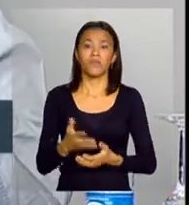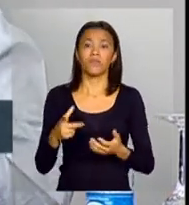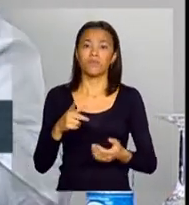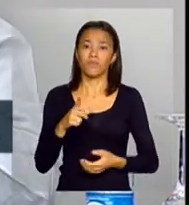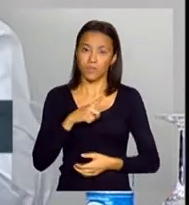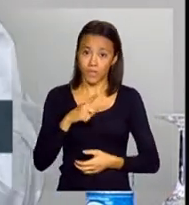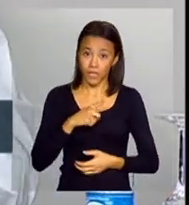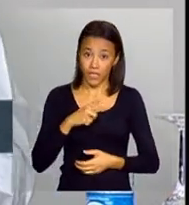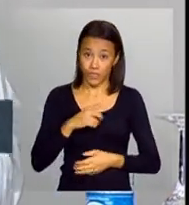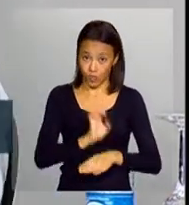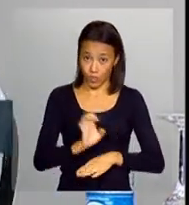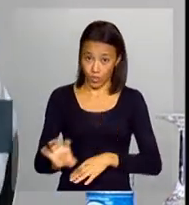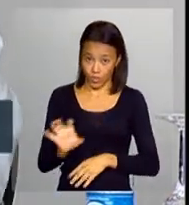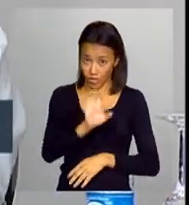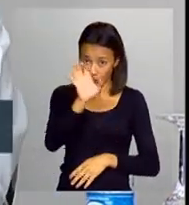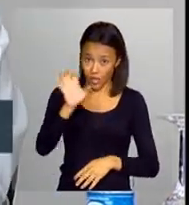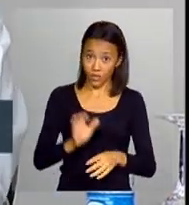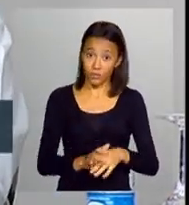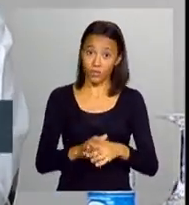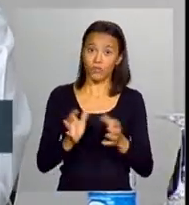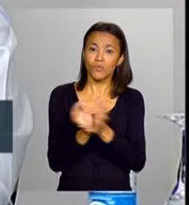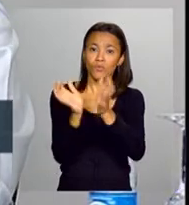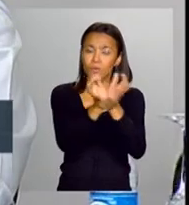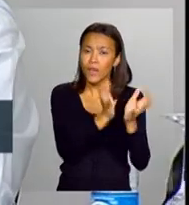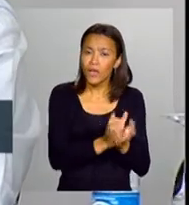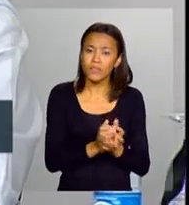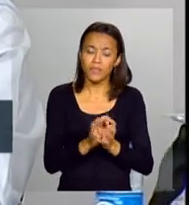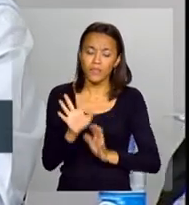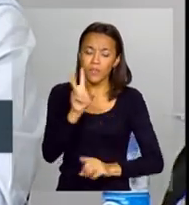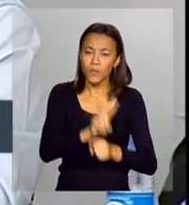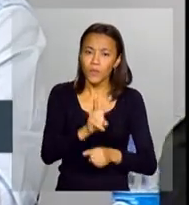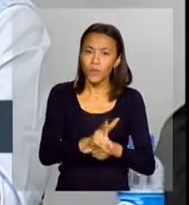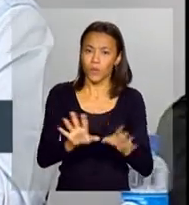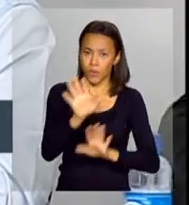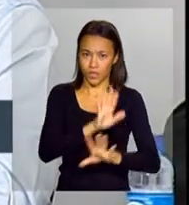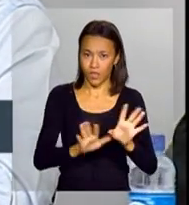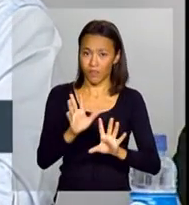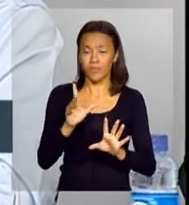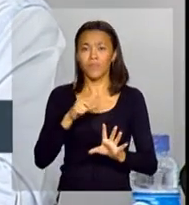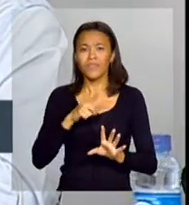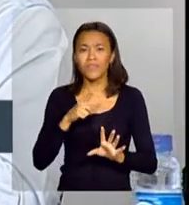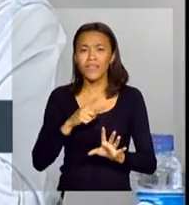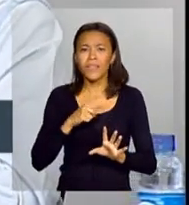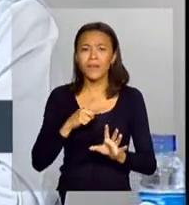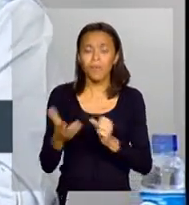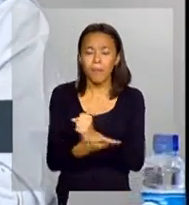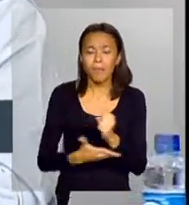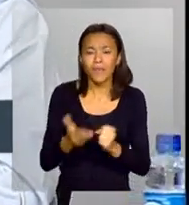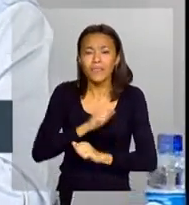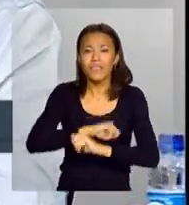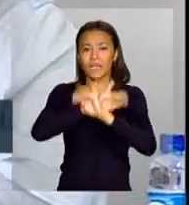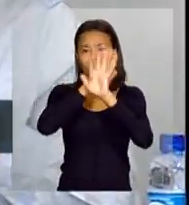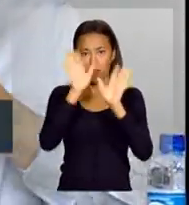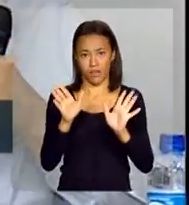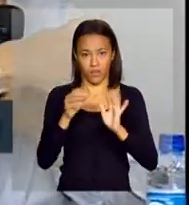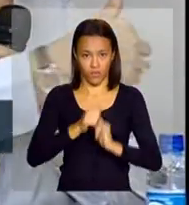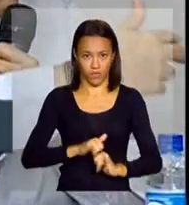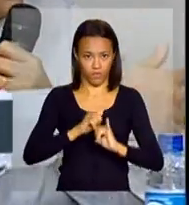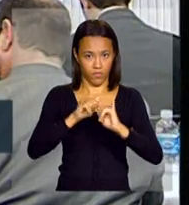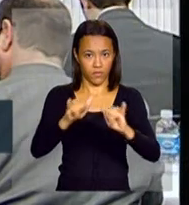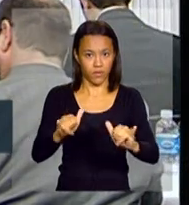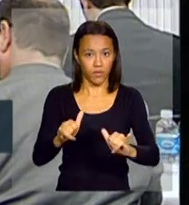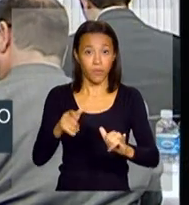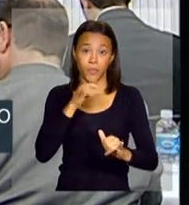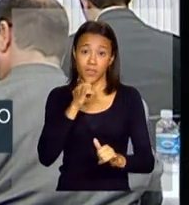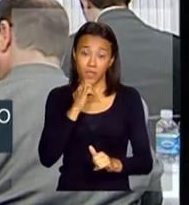chamados estados, os órgãos ambientais, tornarem disponível uma base mais compatível de informação para saber, neste universo de